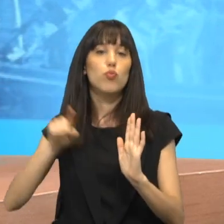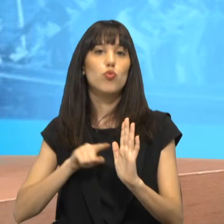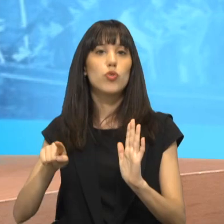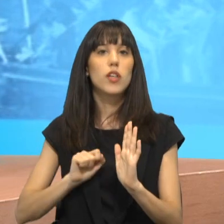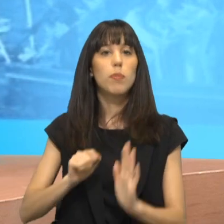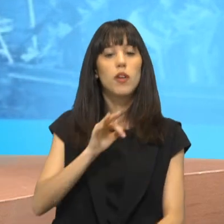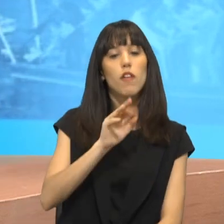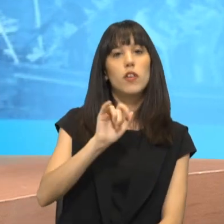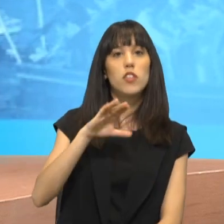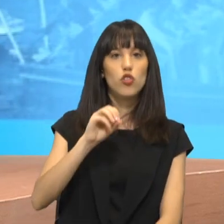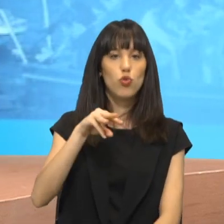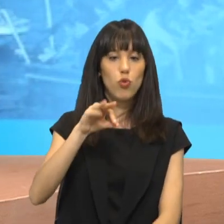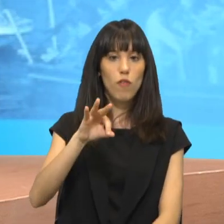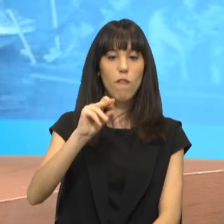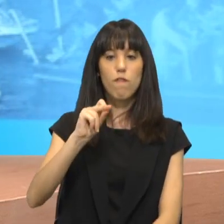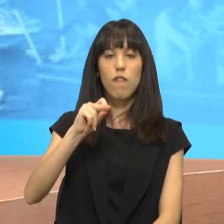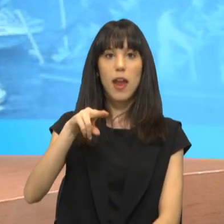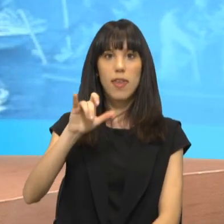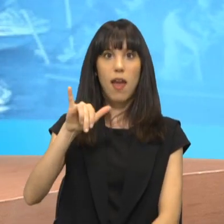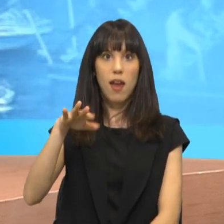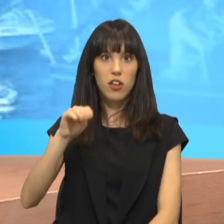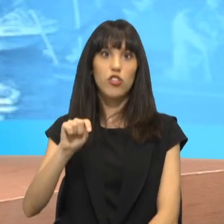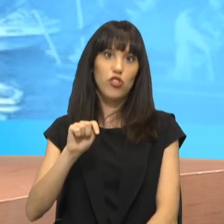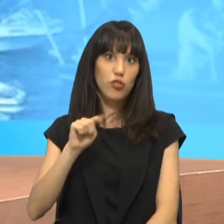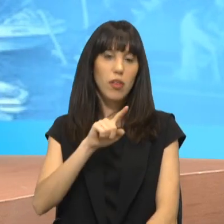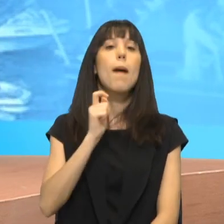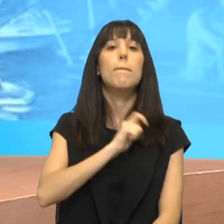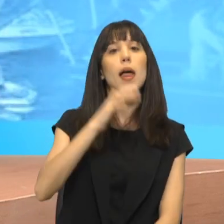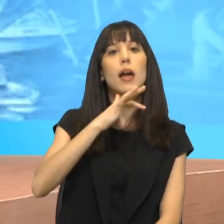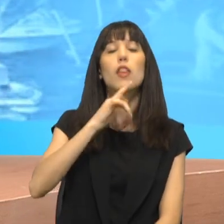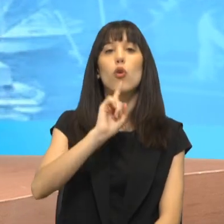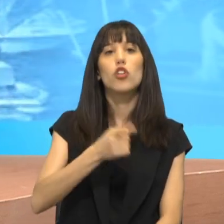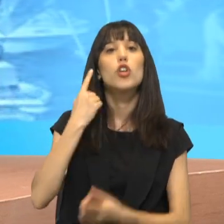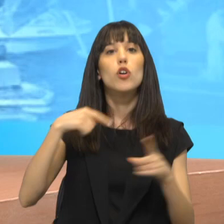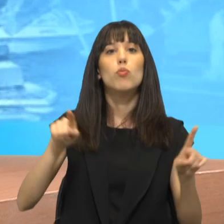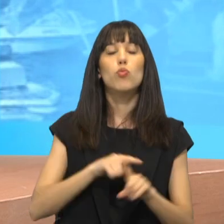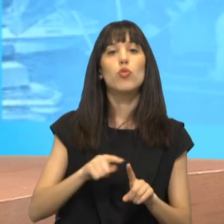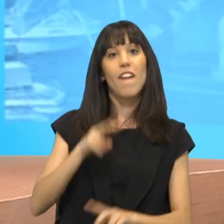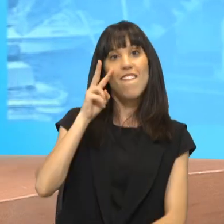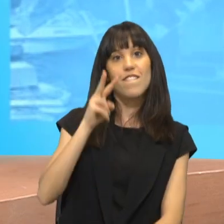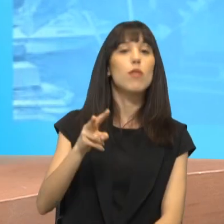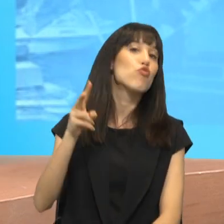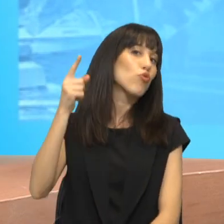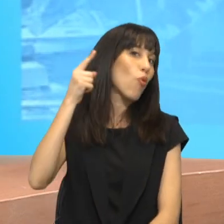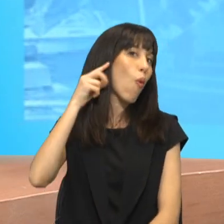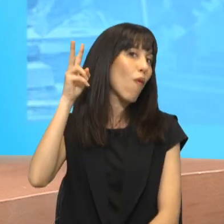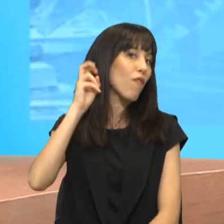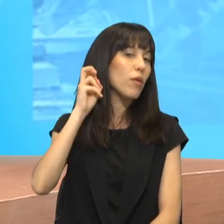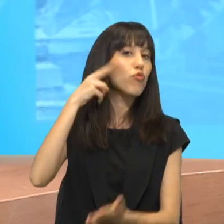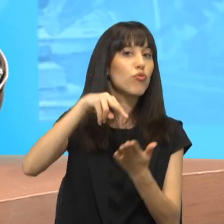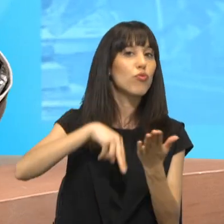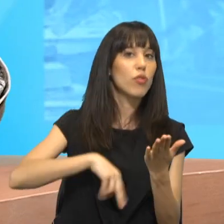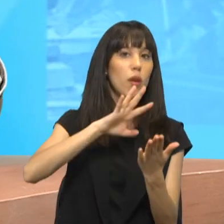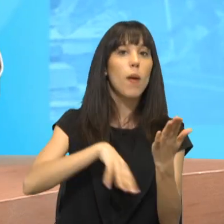Francisco Fanhais, então o padre, que é a música do Vemos, Ouvimos e Lemos. O poema Vemos, Ouvimos e Lemos não